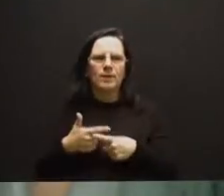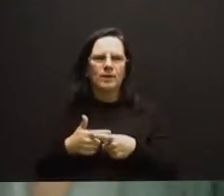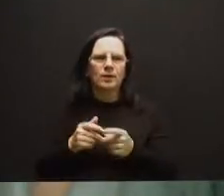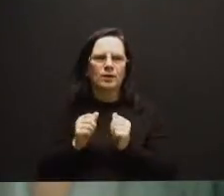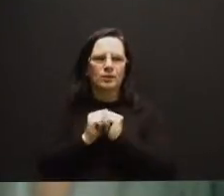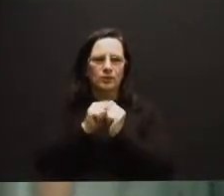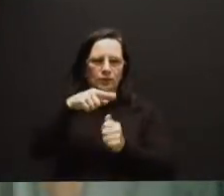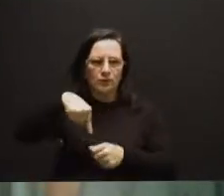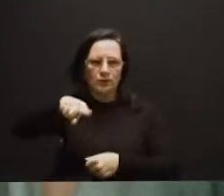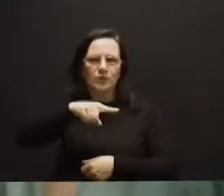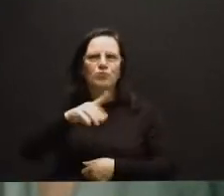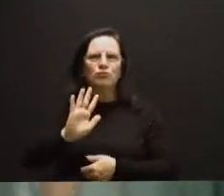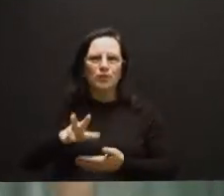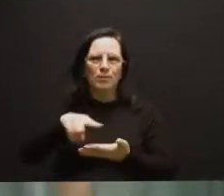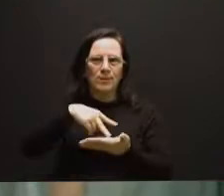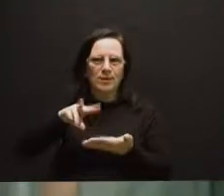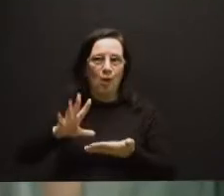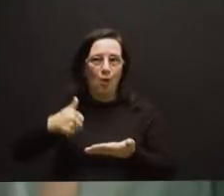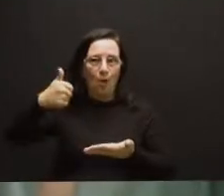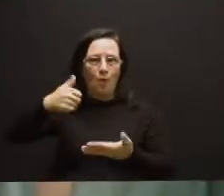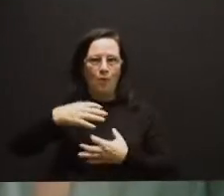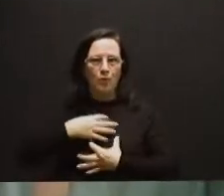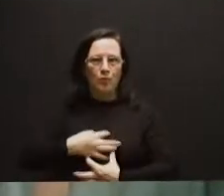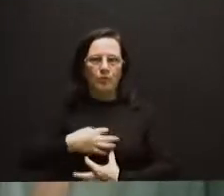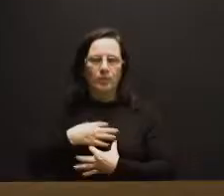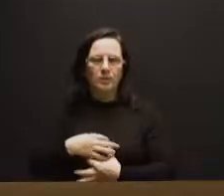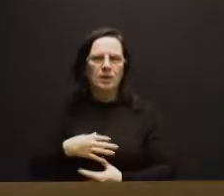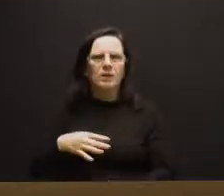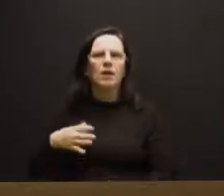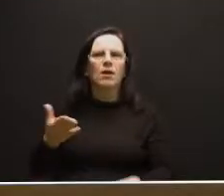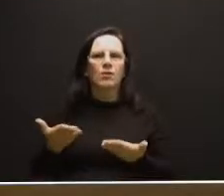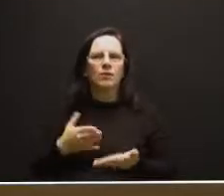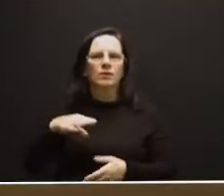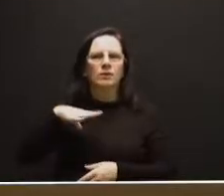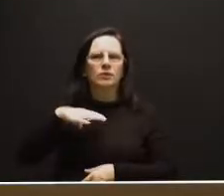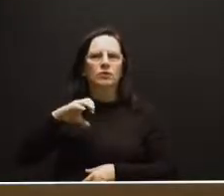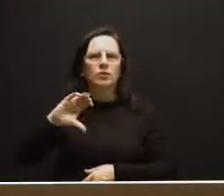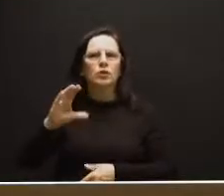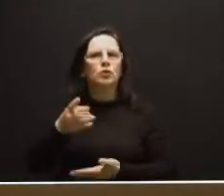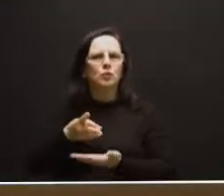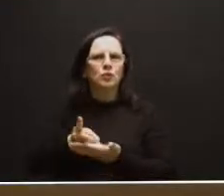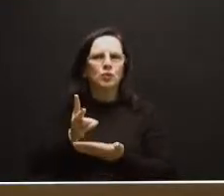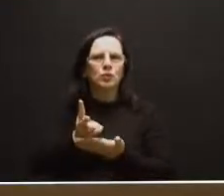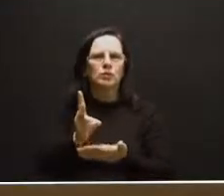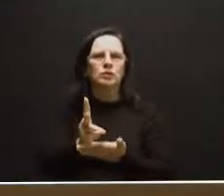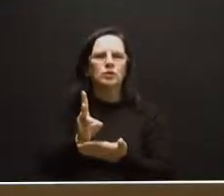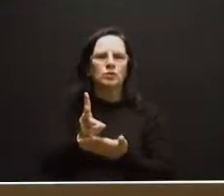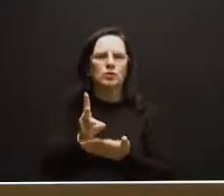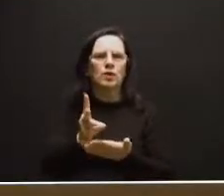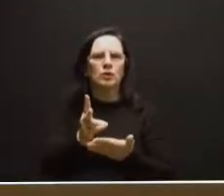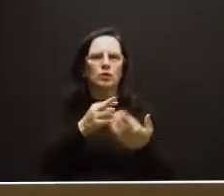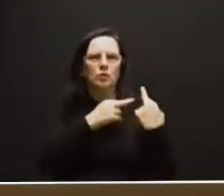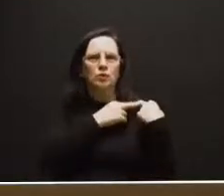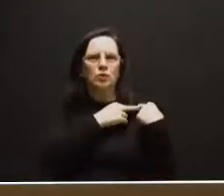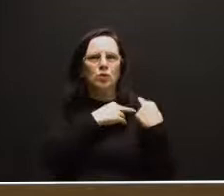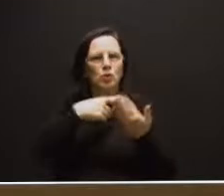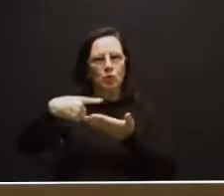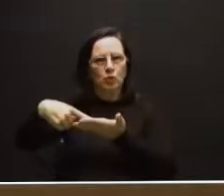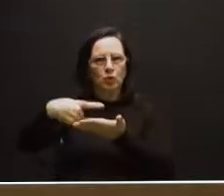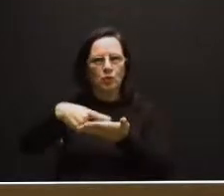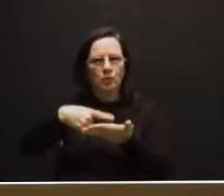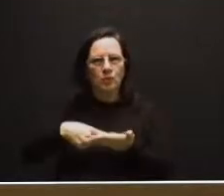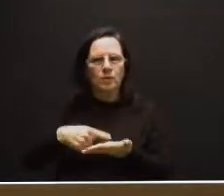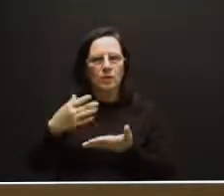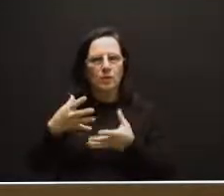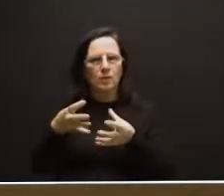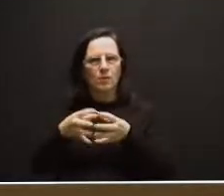vocês vocês já fizeram agora cabe à parte do município representava o recurso no ar representando vocês como vocês fazem o melhor possível